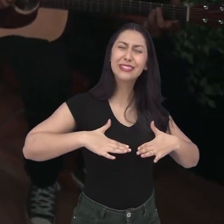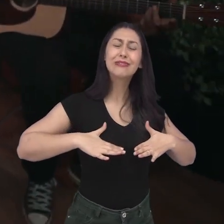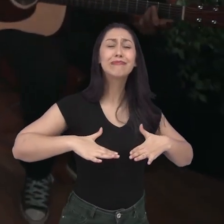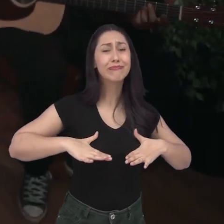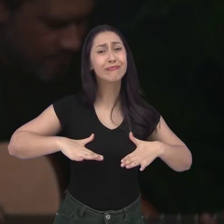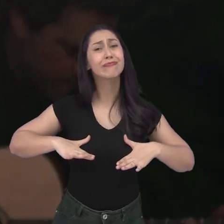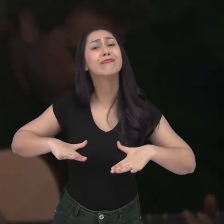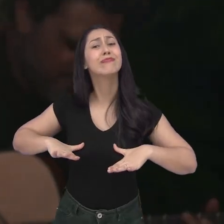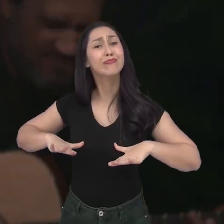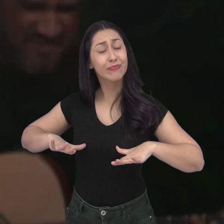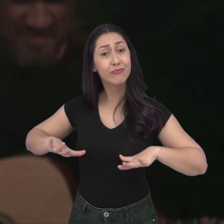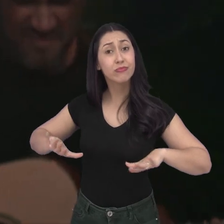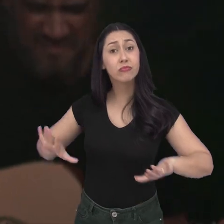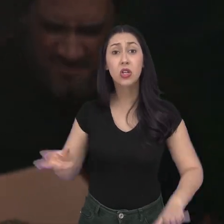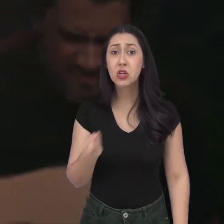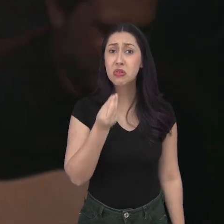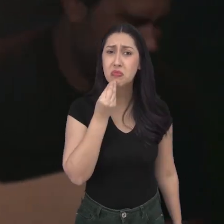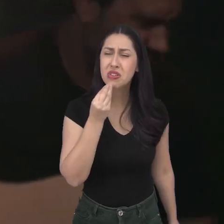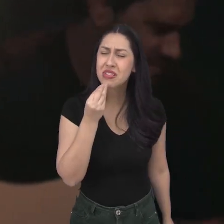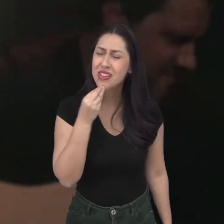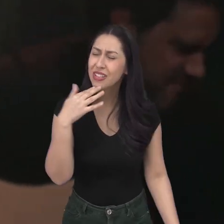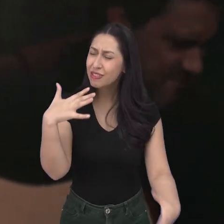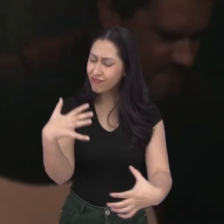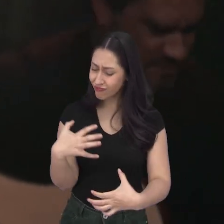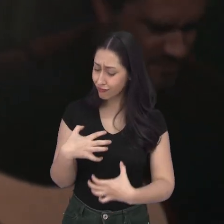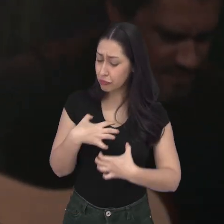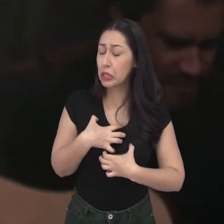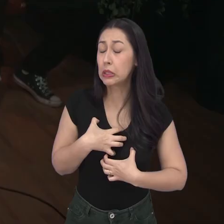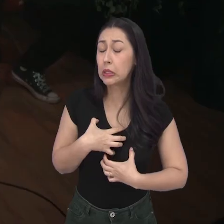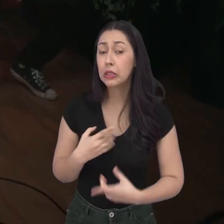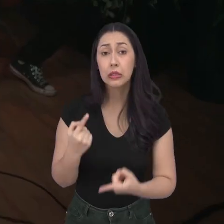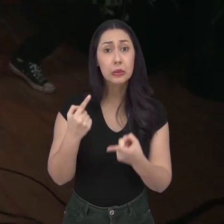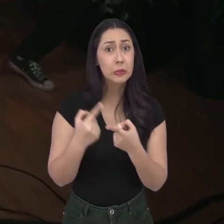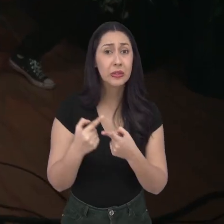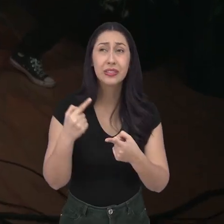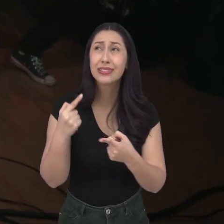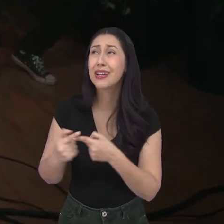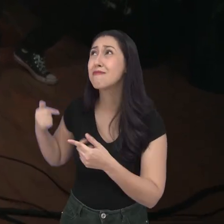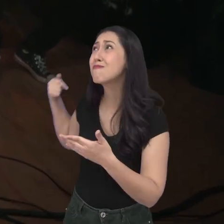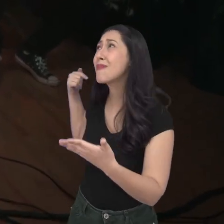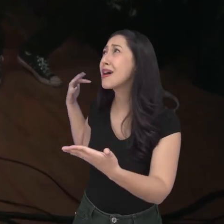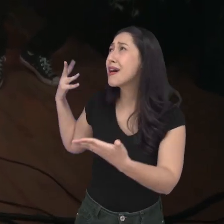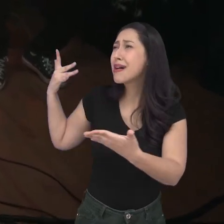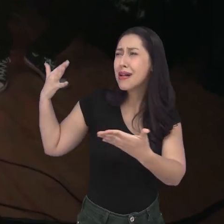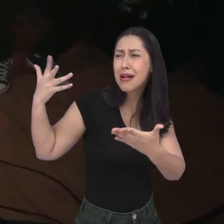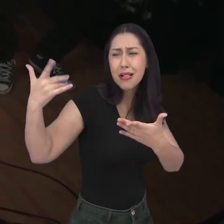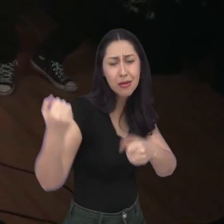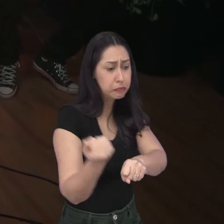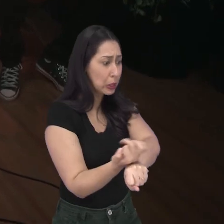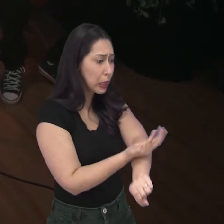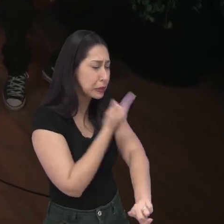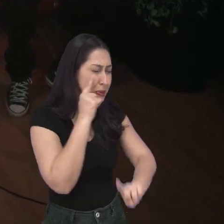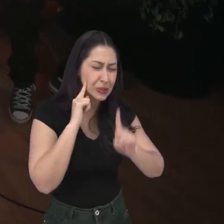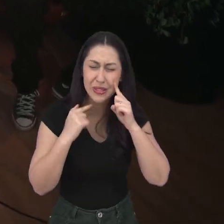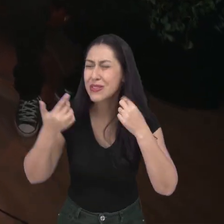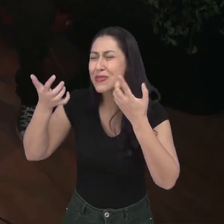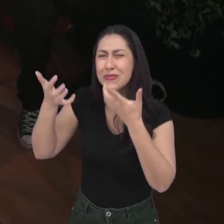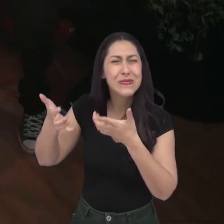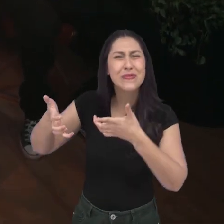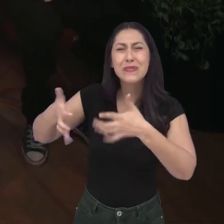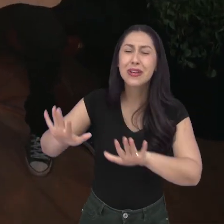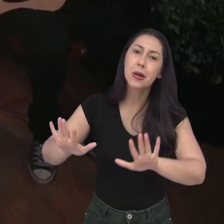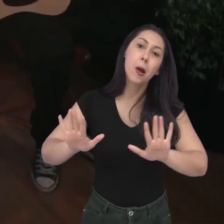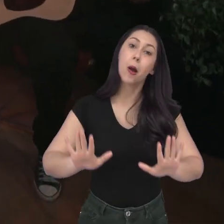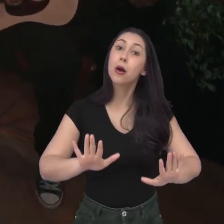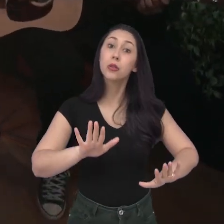estar. Dar espaço para sentimentos que ultimamente eu andei evitando para não